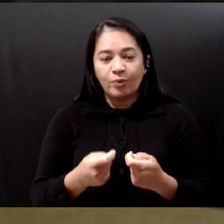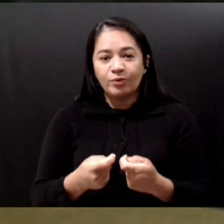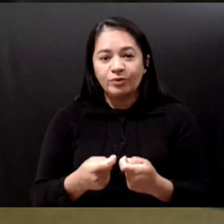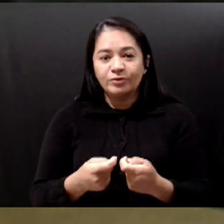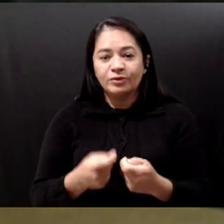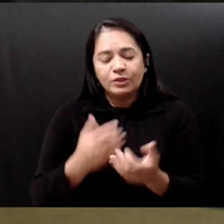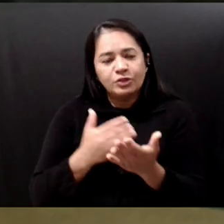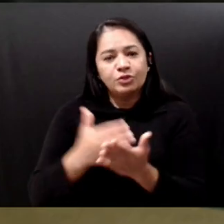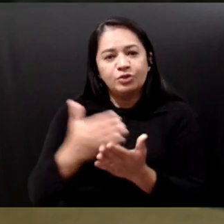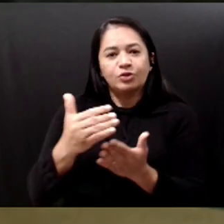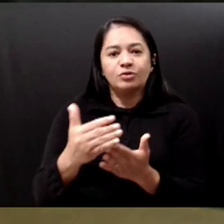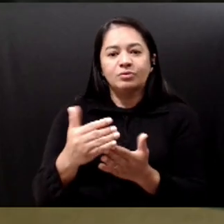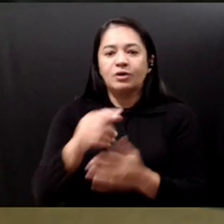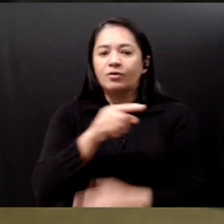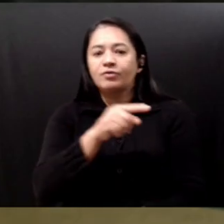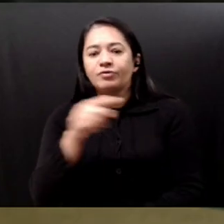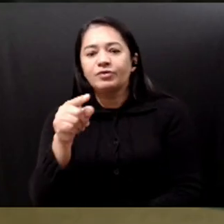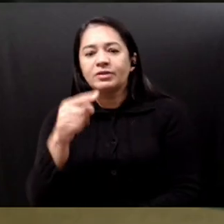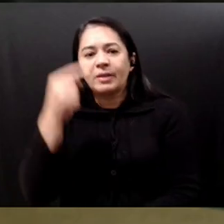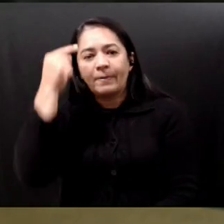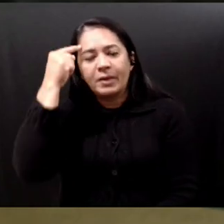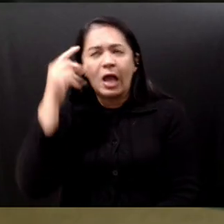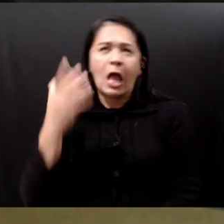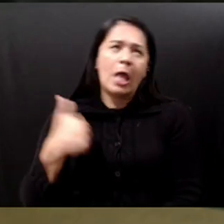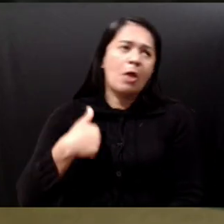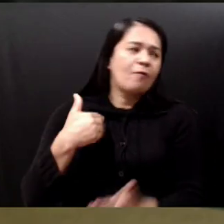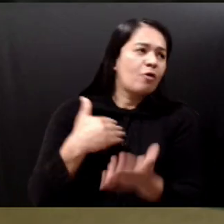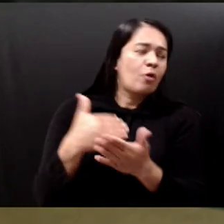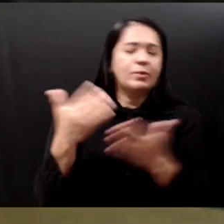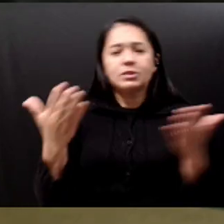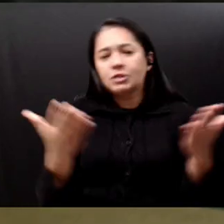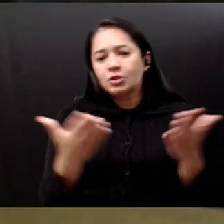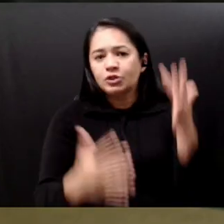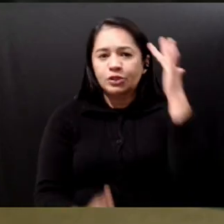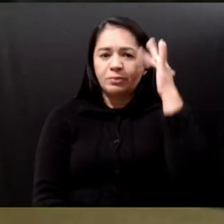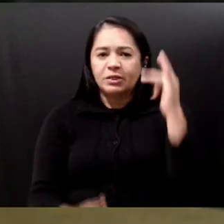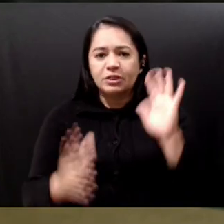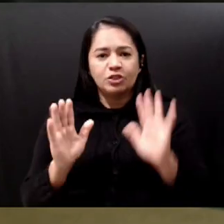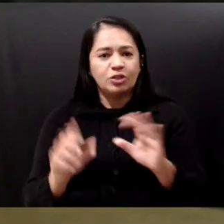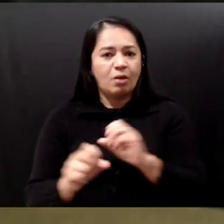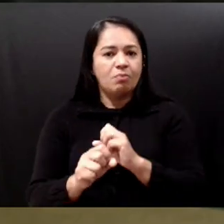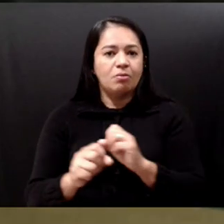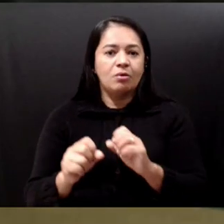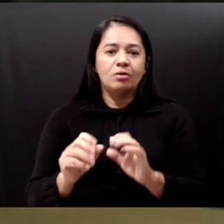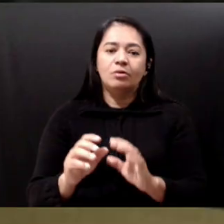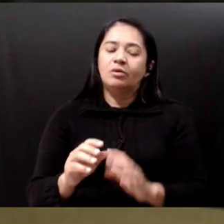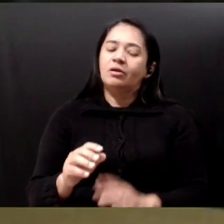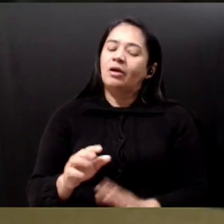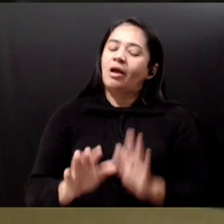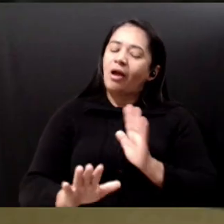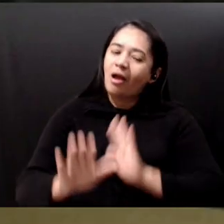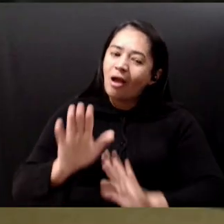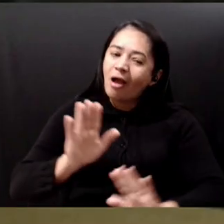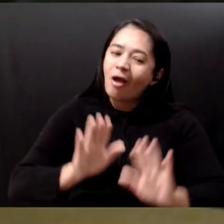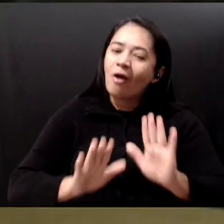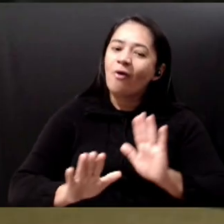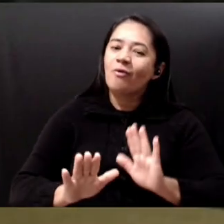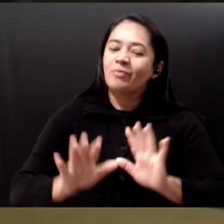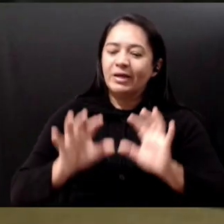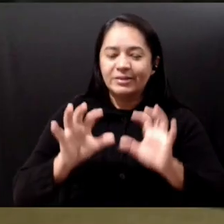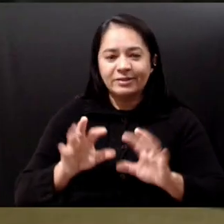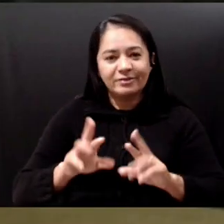você pensa: "Ah, vou começar hoje e amanhã já vai explodir". Olha, não é bem assim. Mas em contrapartida você